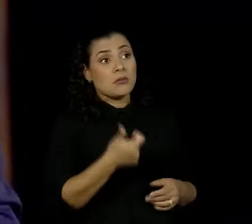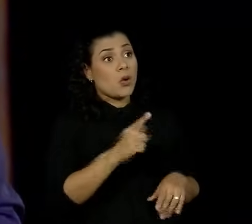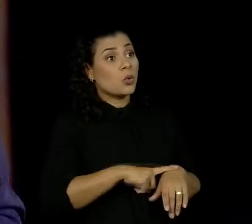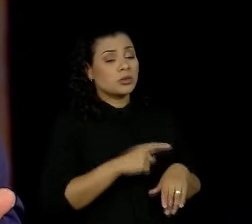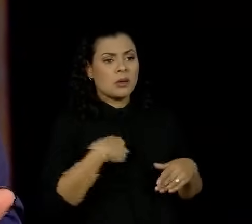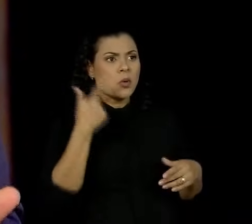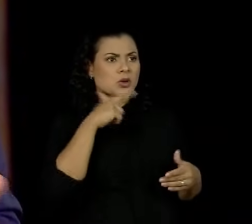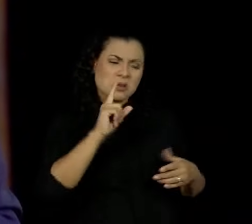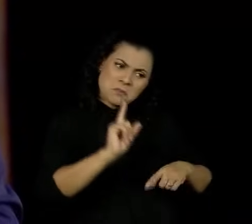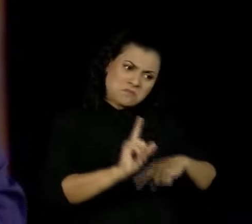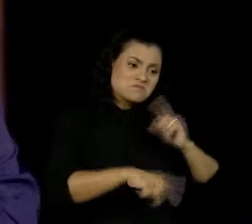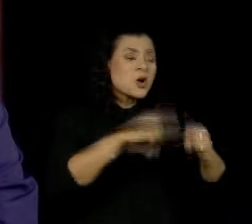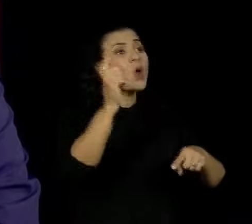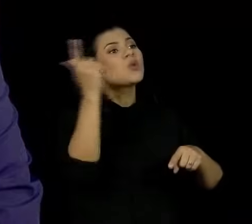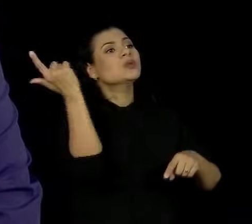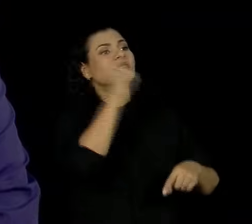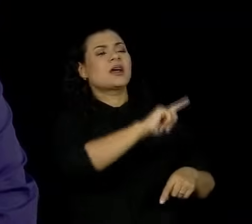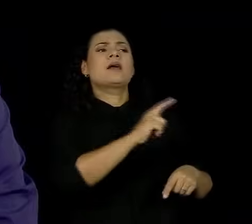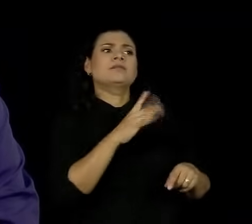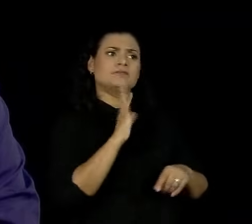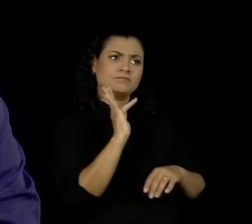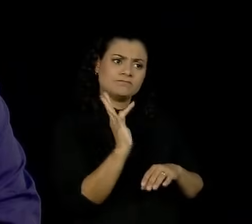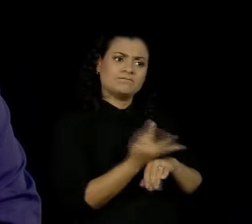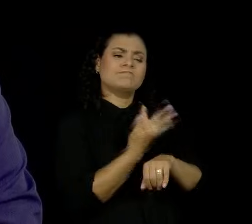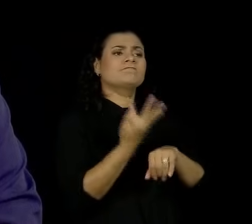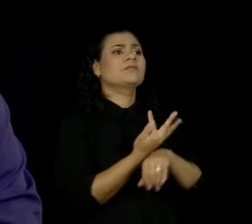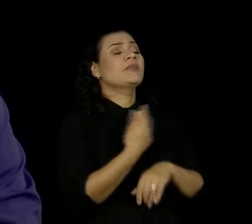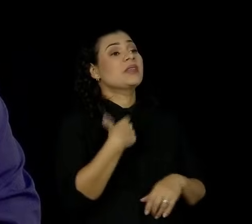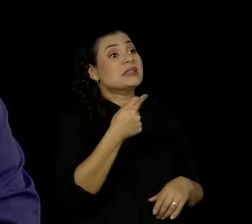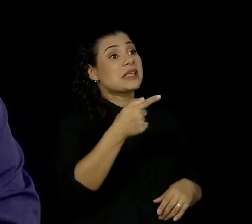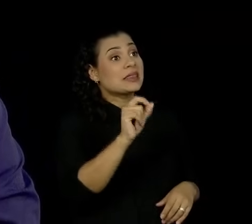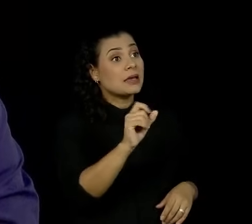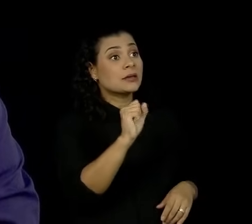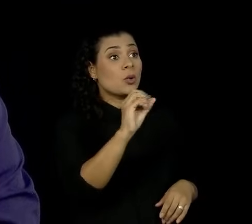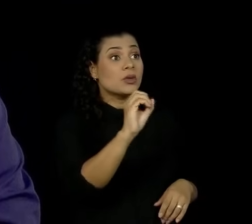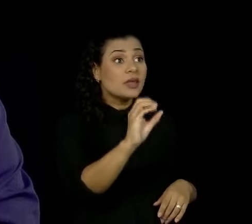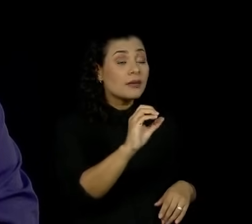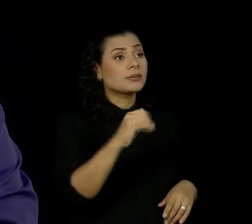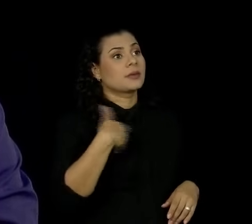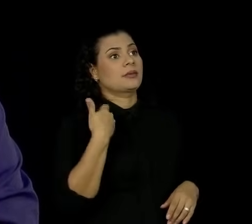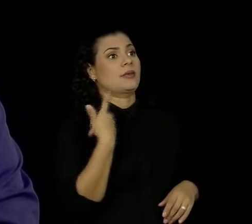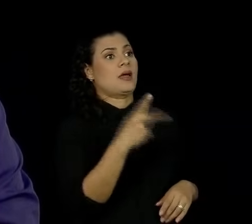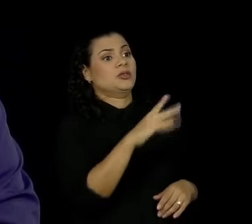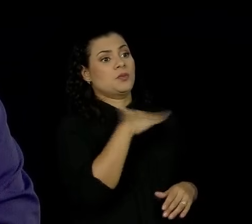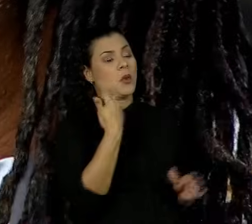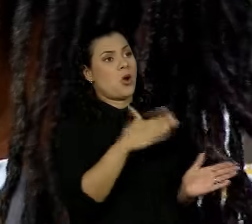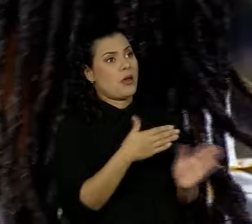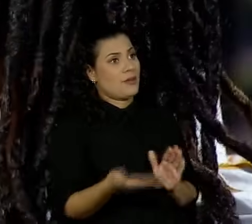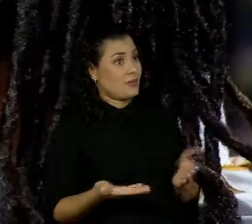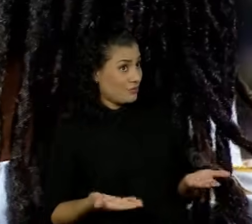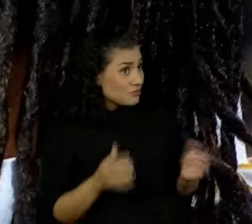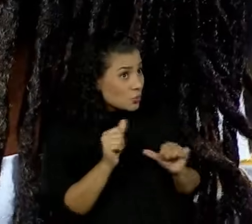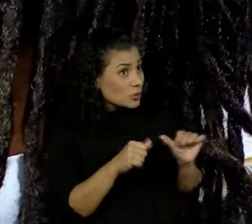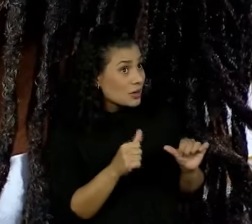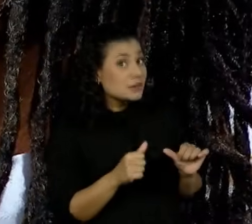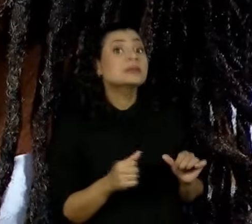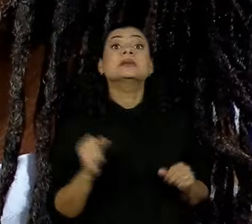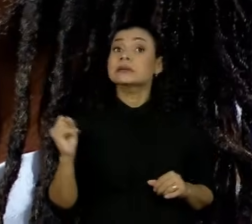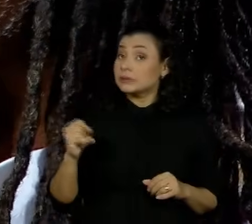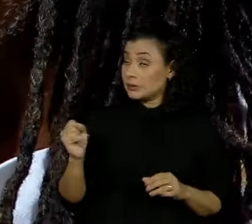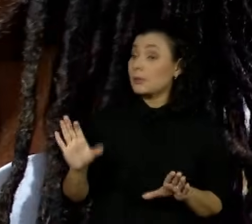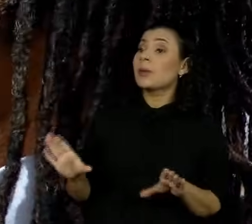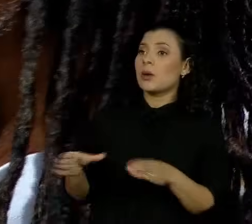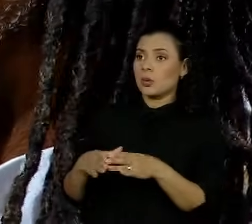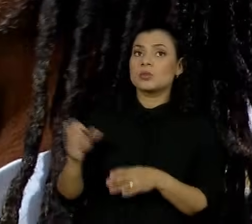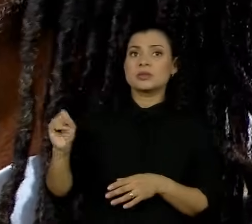né? Chegamos ao século XXI aí com 70, 80 anos. É uma mudança enorme, né? Para um grupo, sim, né? Para